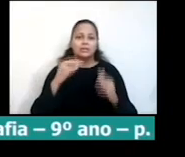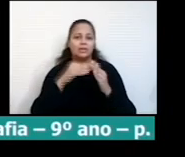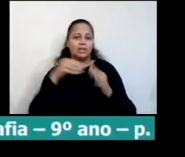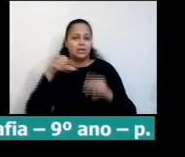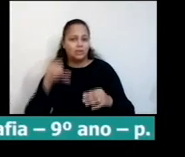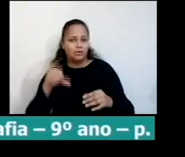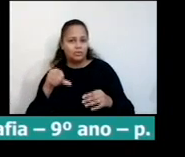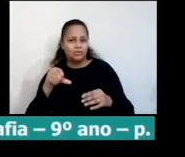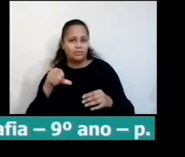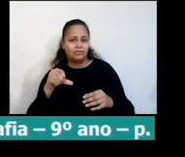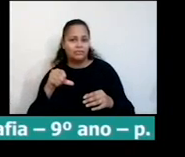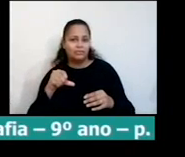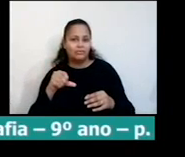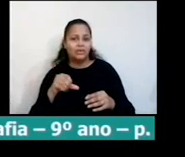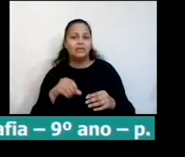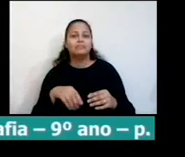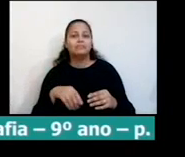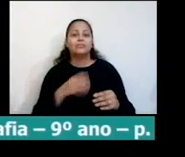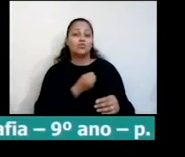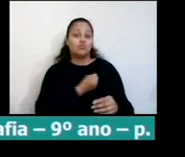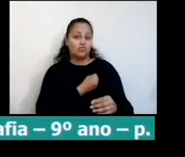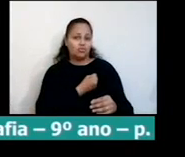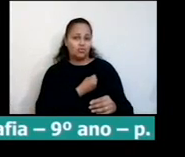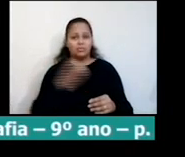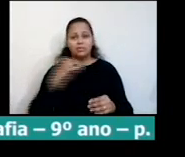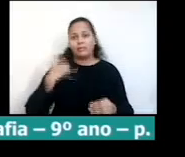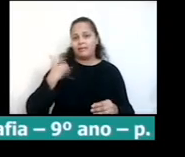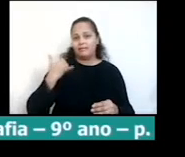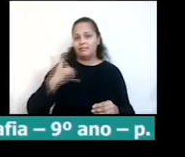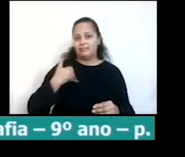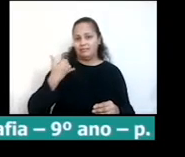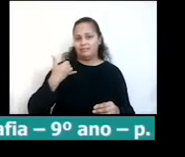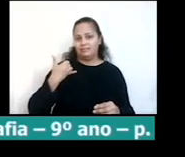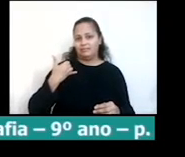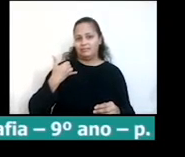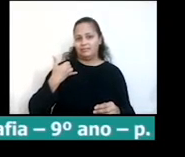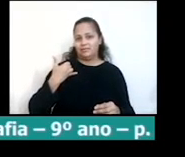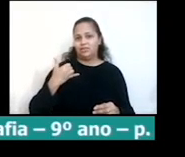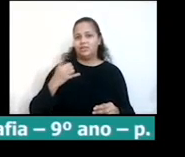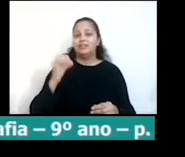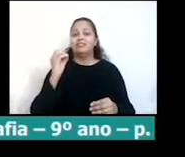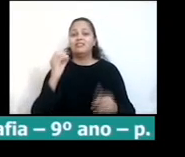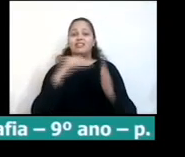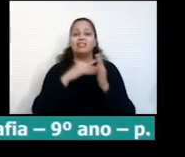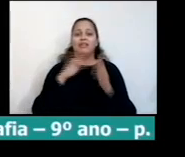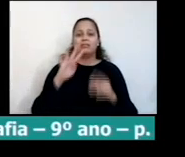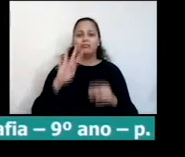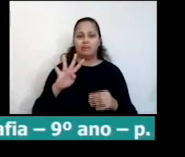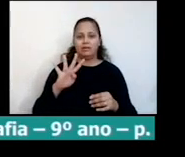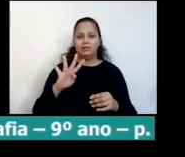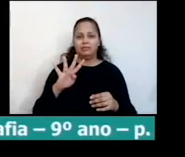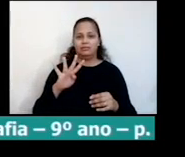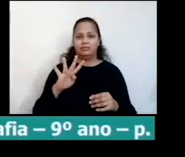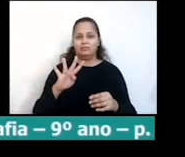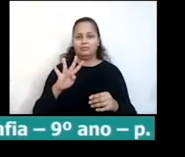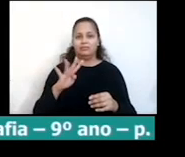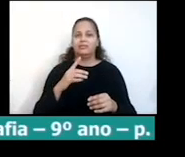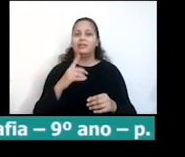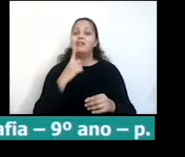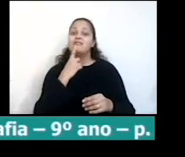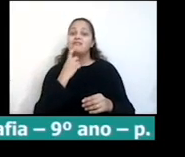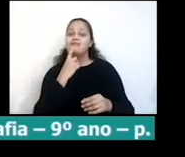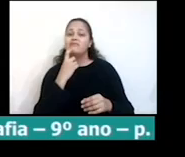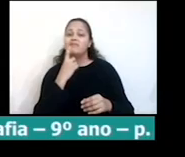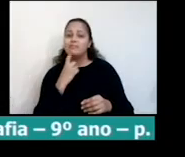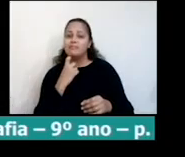14. Esses números são a faixa etária. Então, faixa etária ali de 0 a 4 anos. Aí tem a barrinha